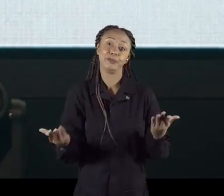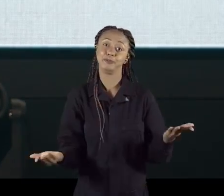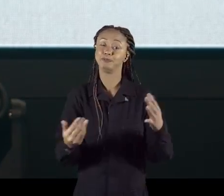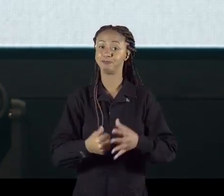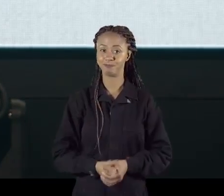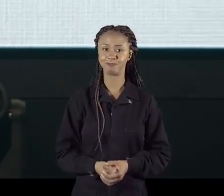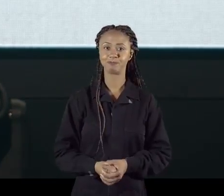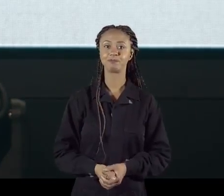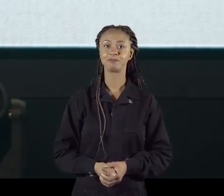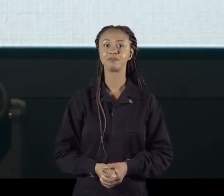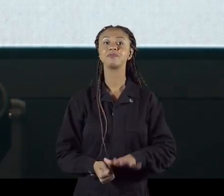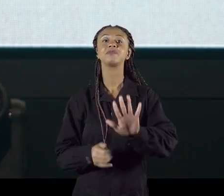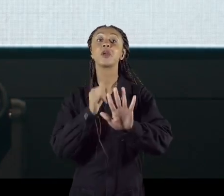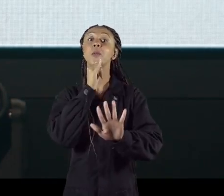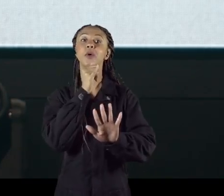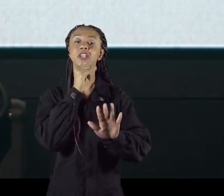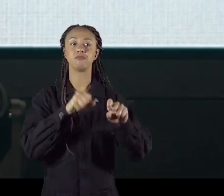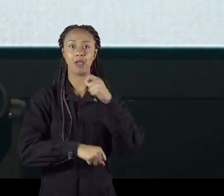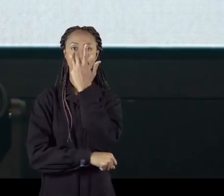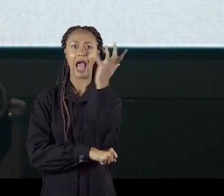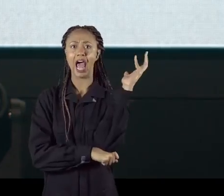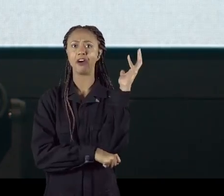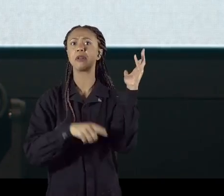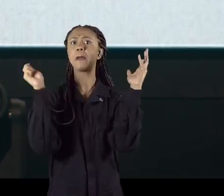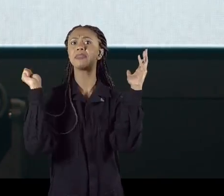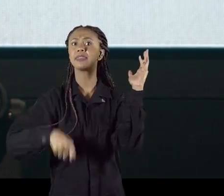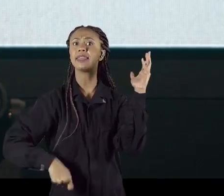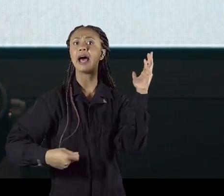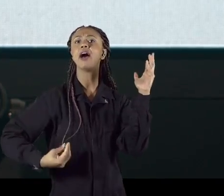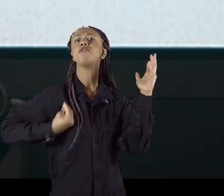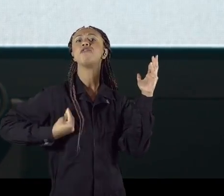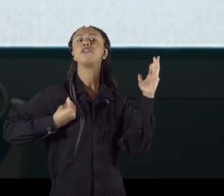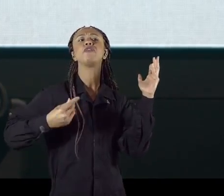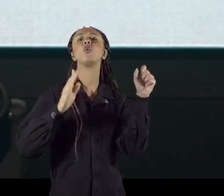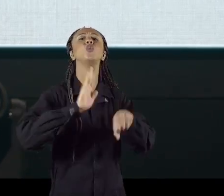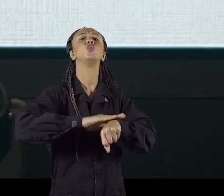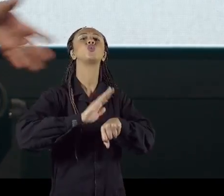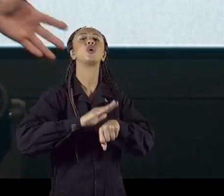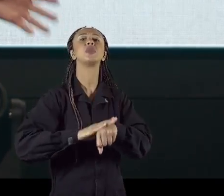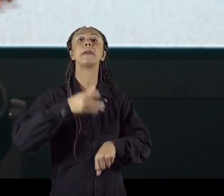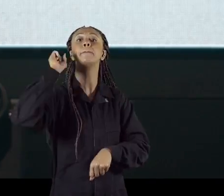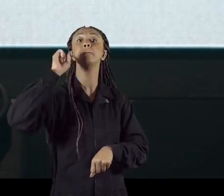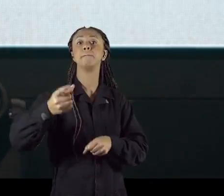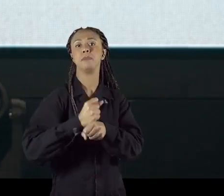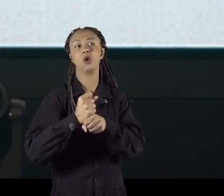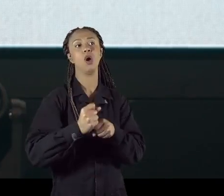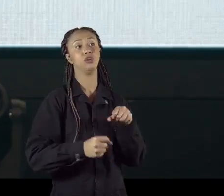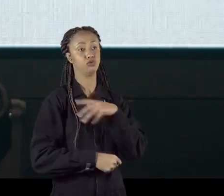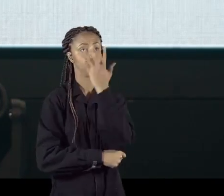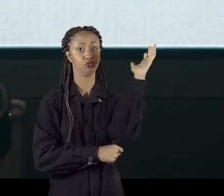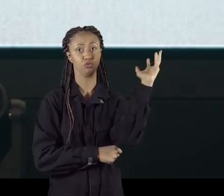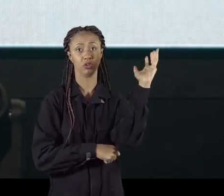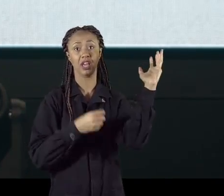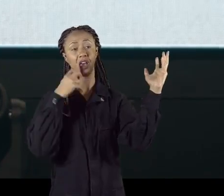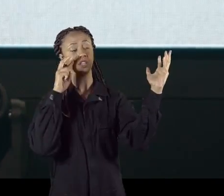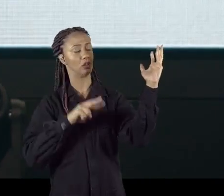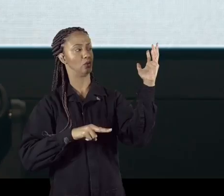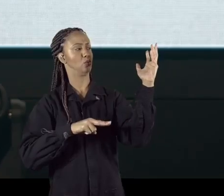Barros só olha para uma árvore que vive mil anos você fala meu Deus eu sou um verme